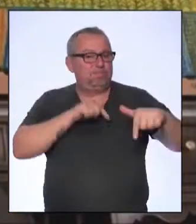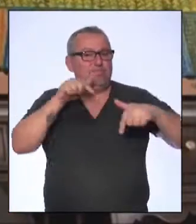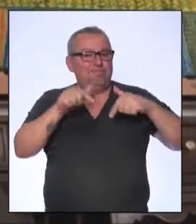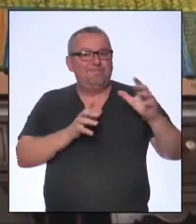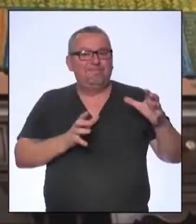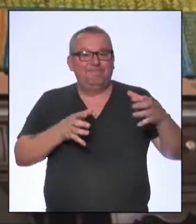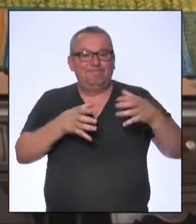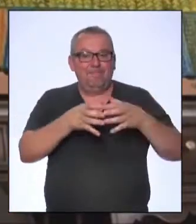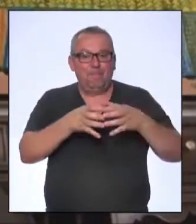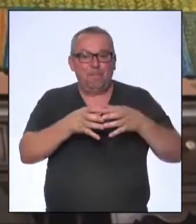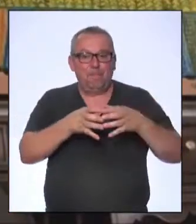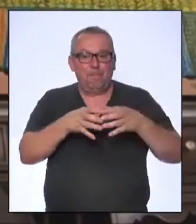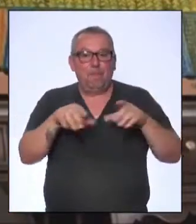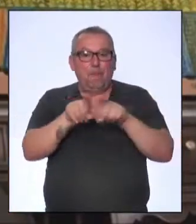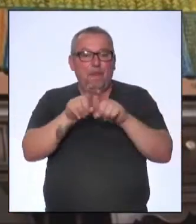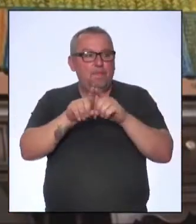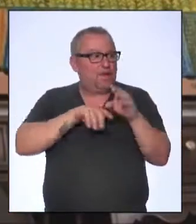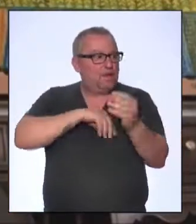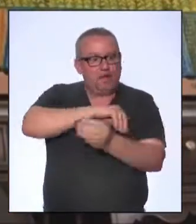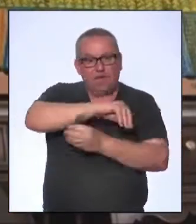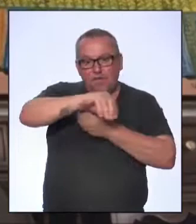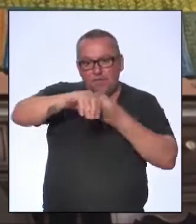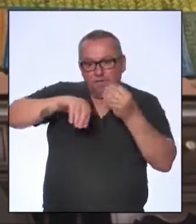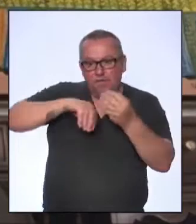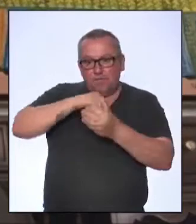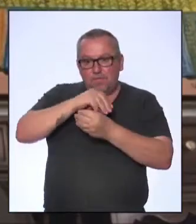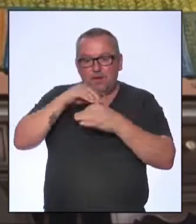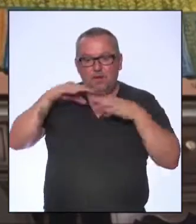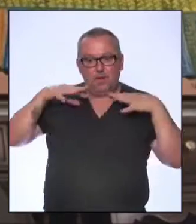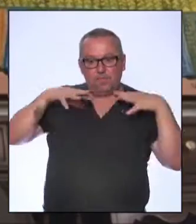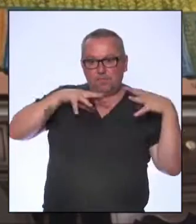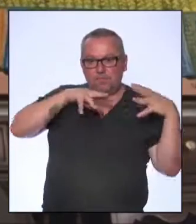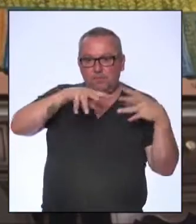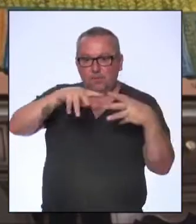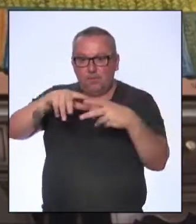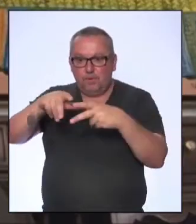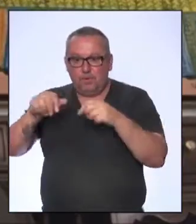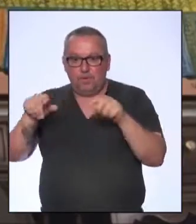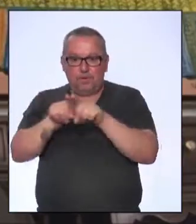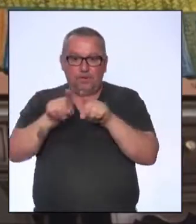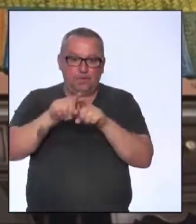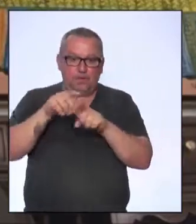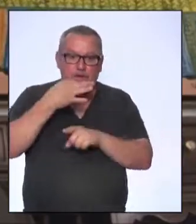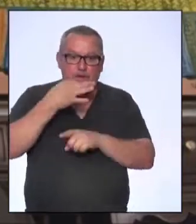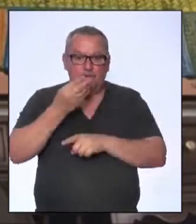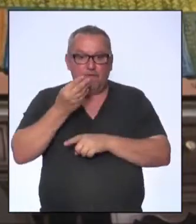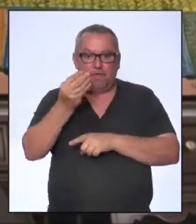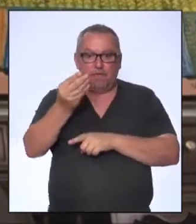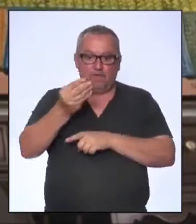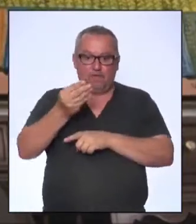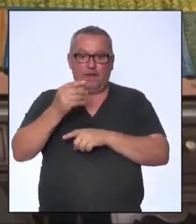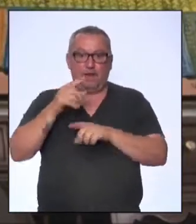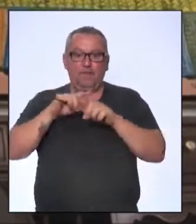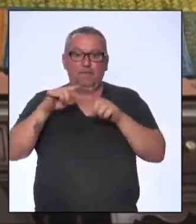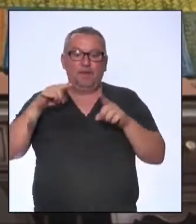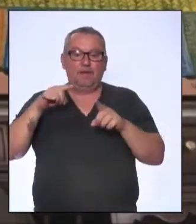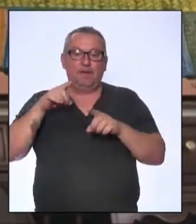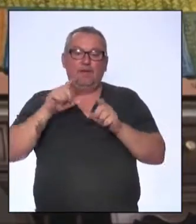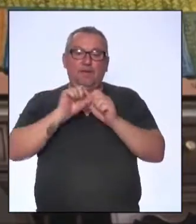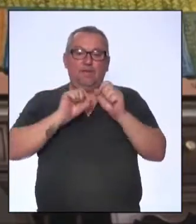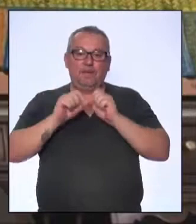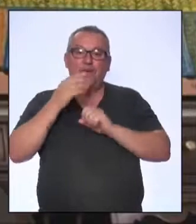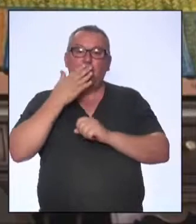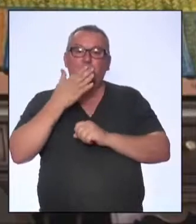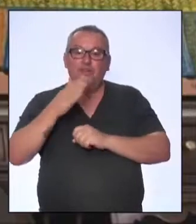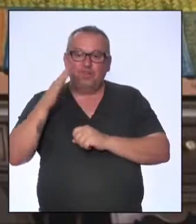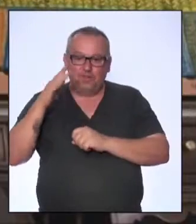coletivo, esse envolvimento de todos. E aí, Wagner, eu vou te passar a palavra, mas eu queria te fazer um pedido,